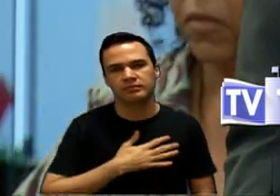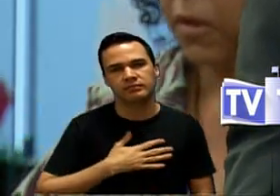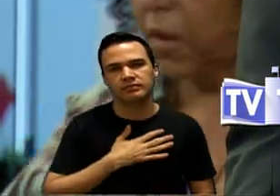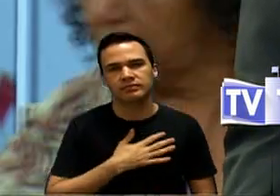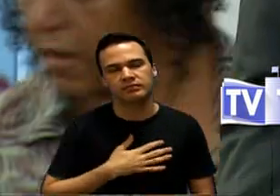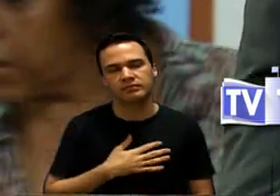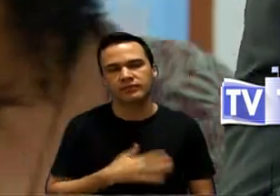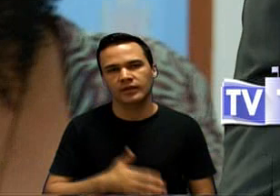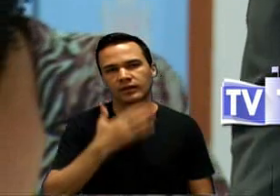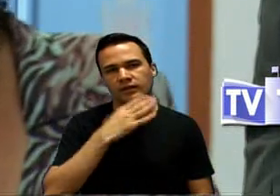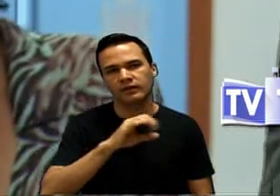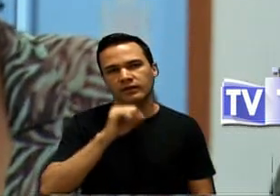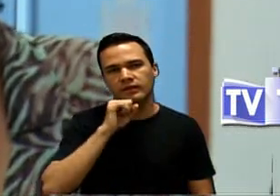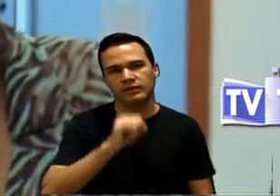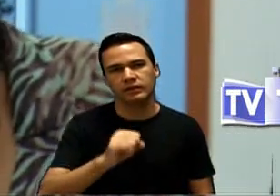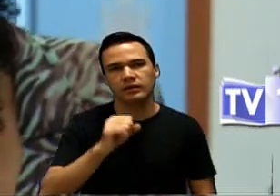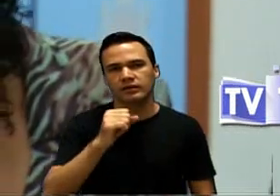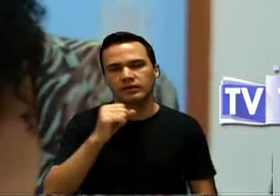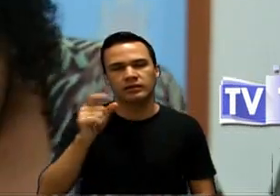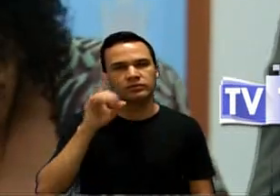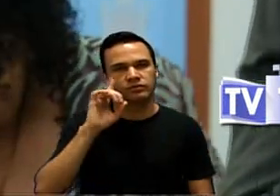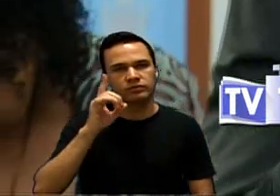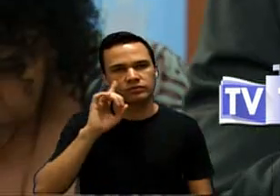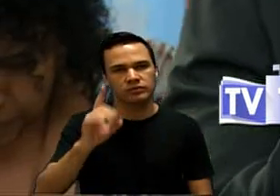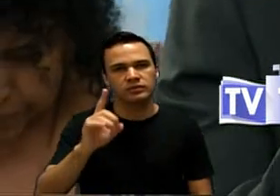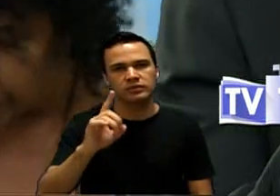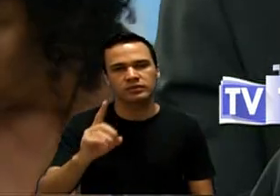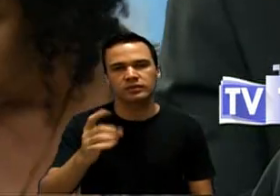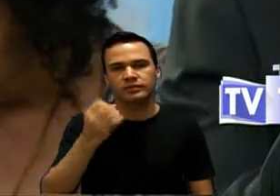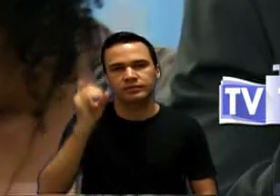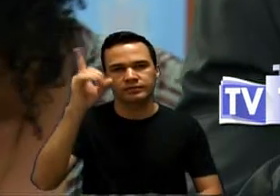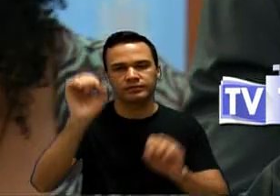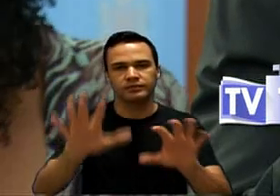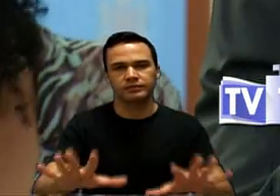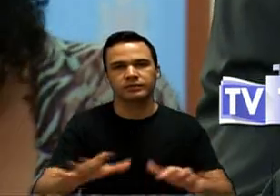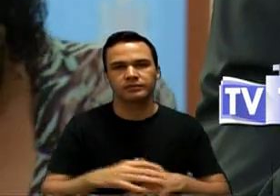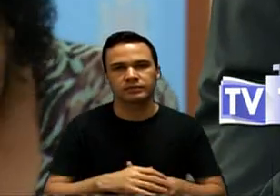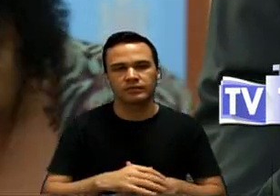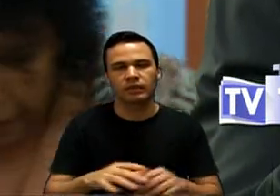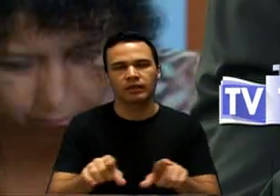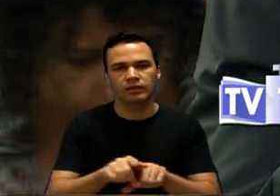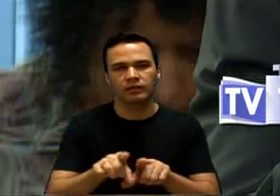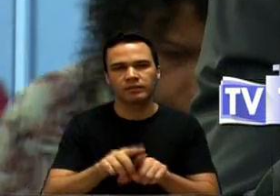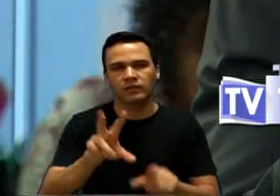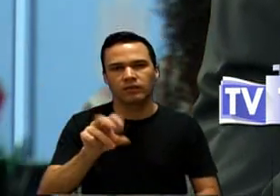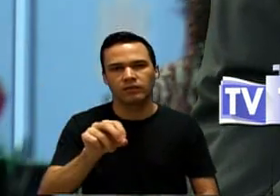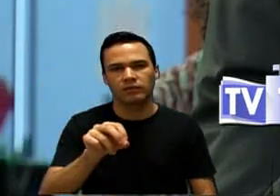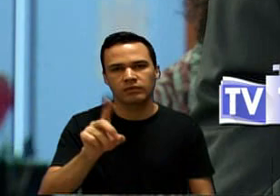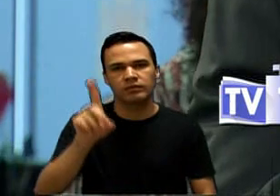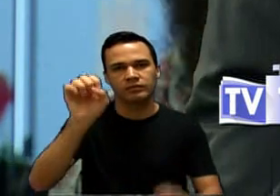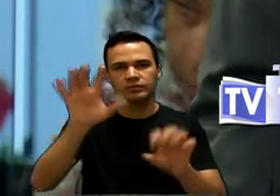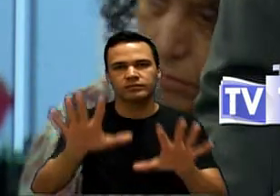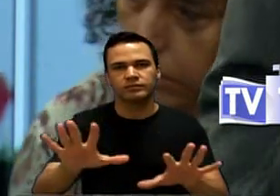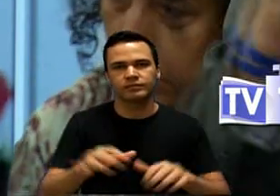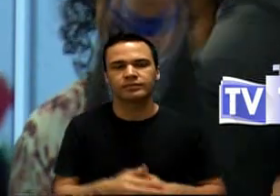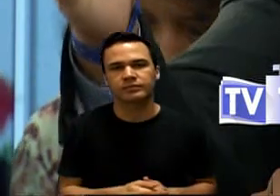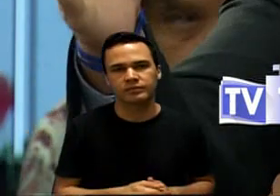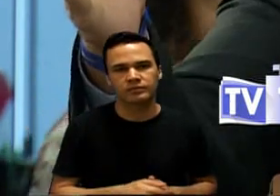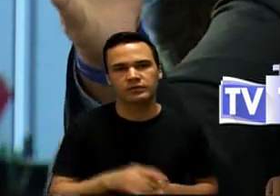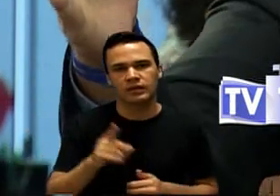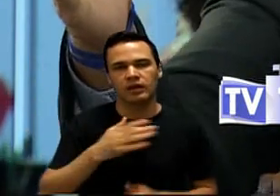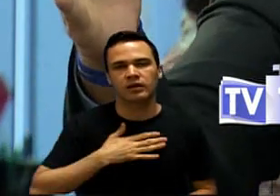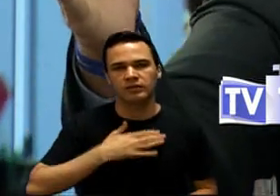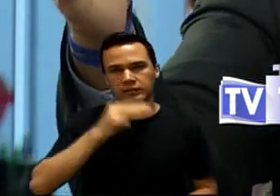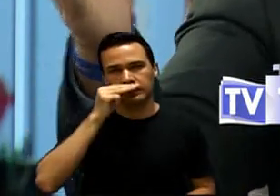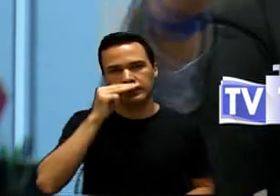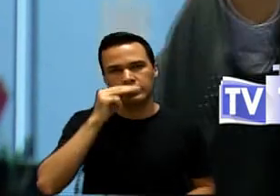pai, que nos assiste todas as manhãs aí. Roque Militão, bença. Minha avó Nilza, bença, avó. Fã do